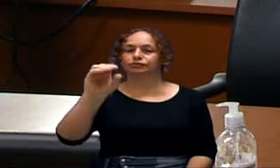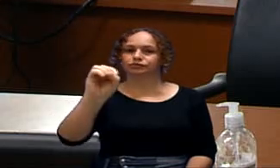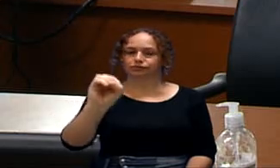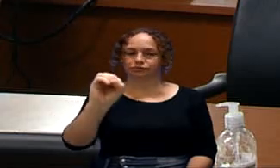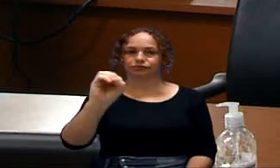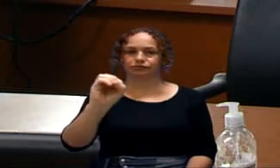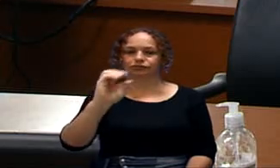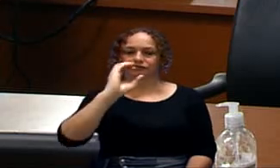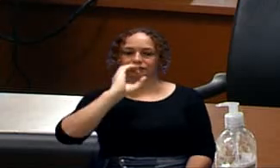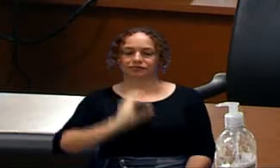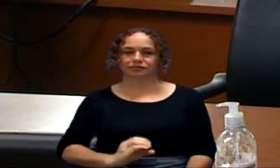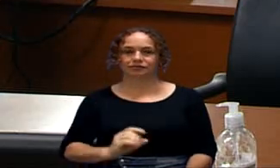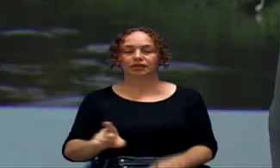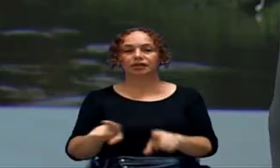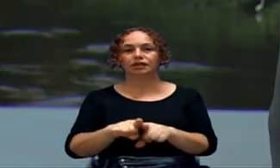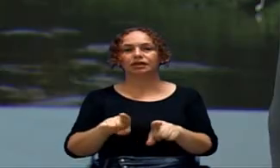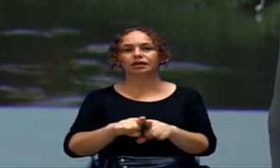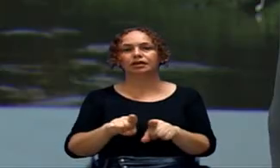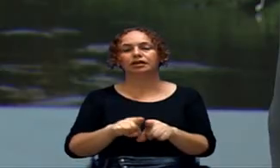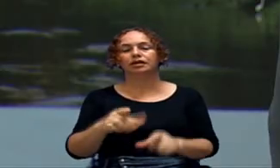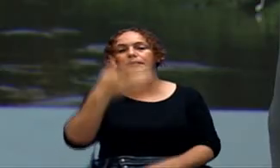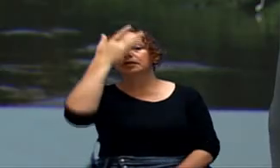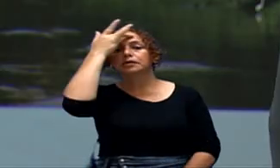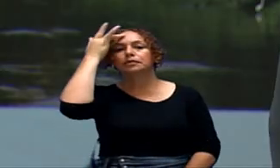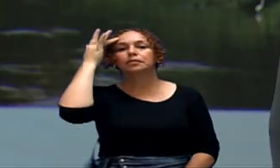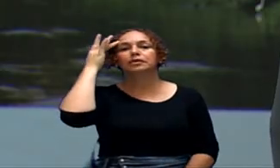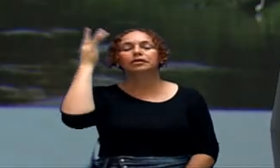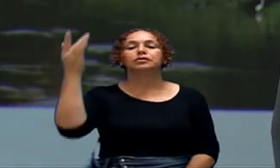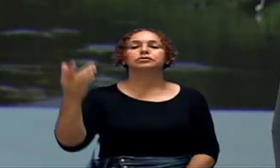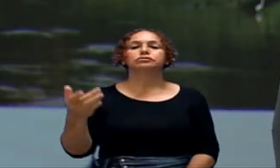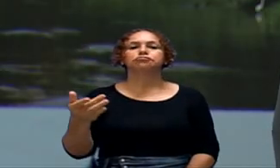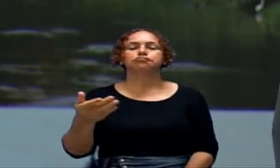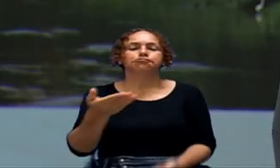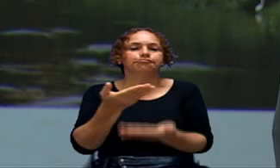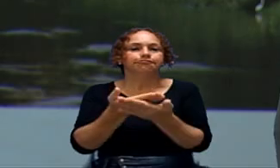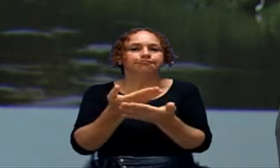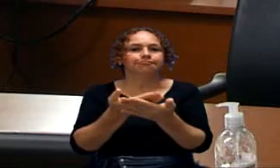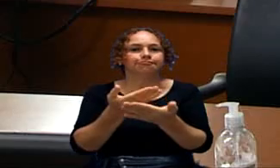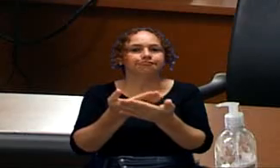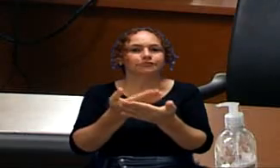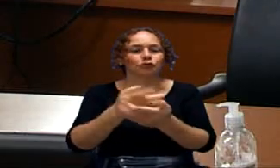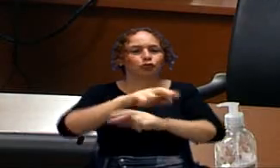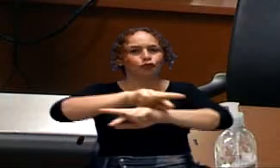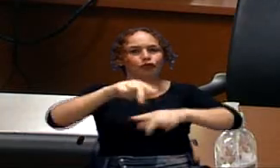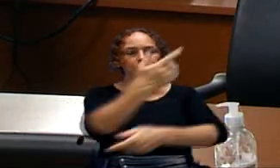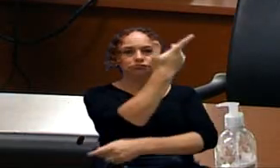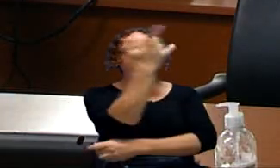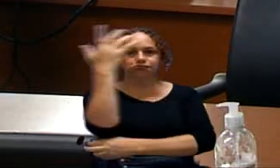Protetora e ambientalista, Eliete Almeida dos Santos Custódio.